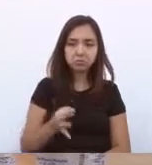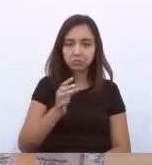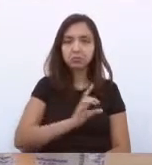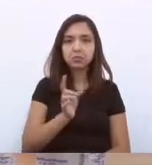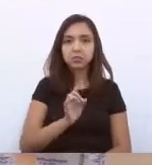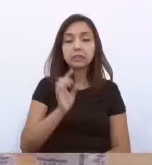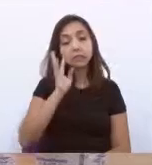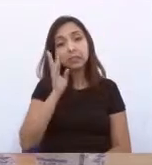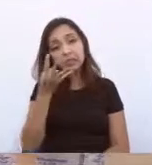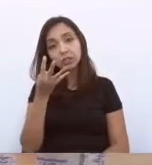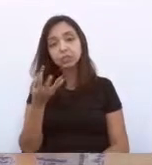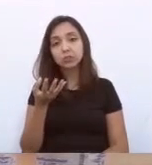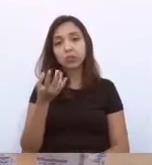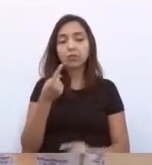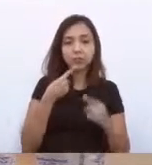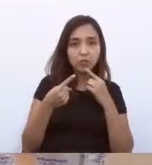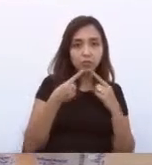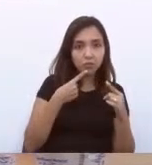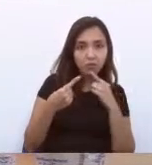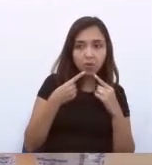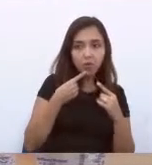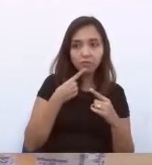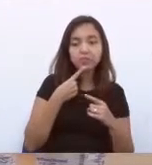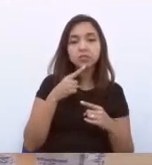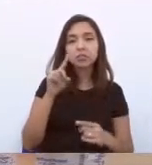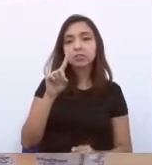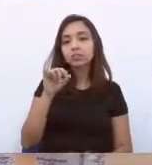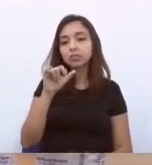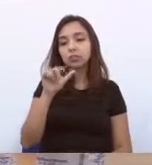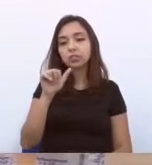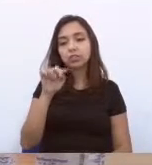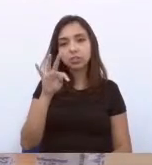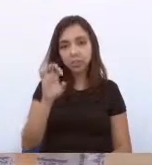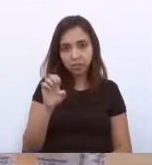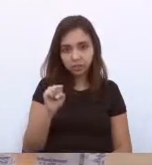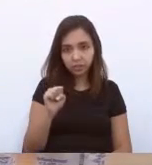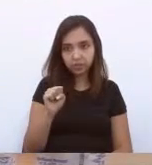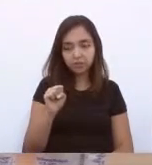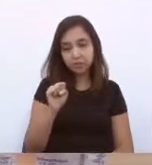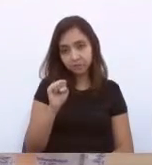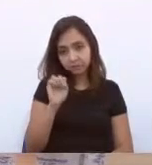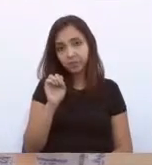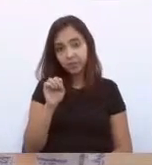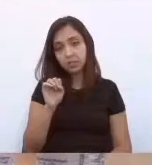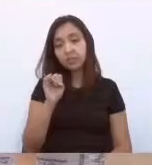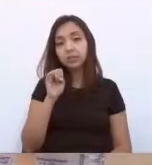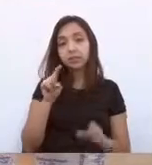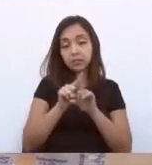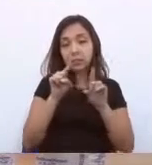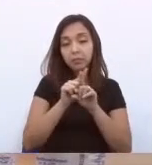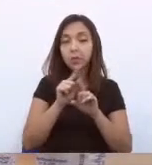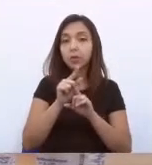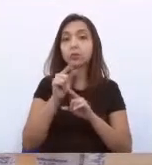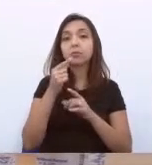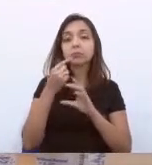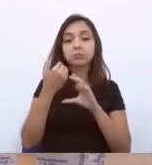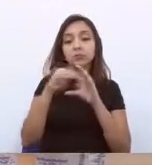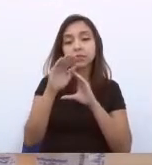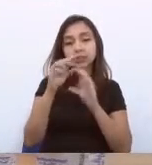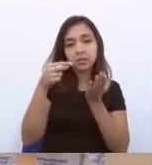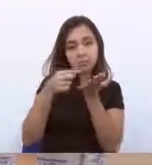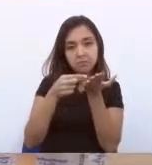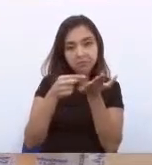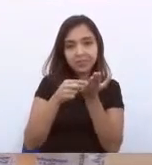se resolve alguma coisa, se conversa com os dirigentes da empresa. E fora isso, eu também mandei um pendrive para a